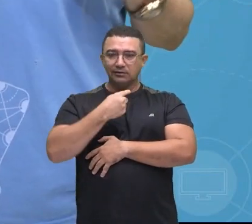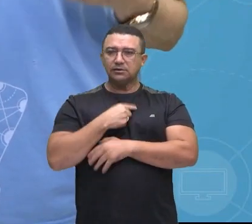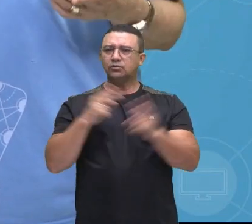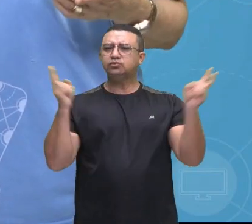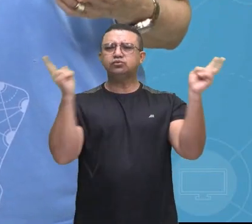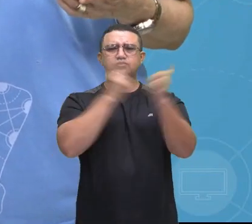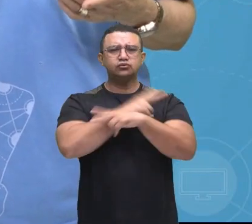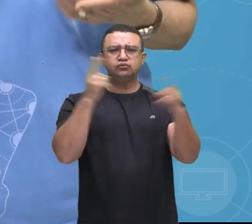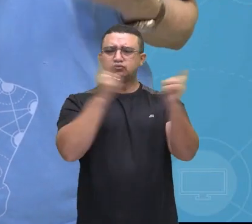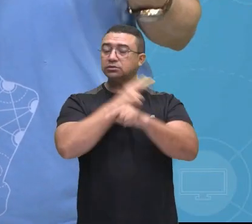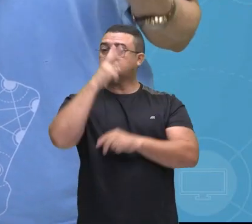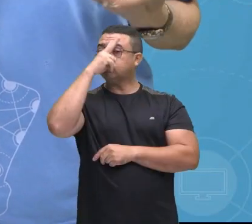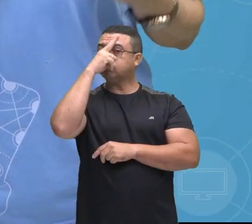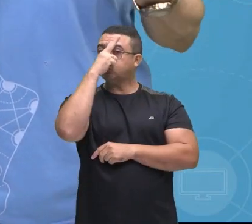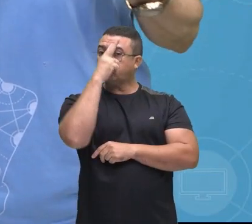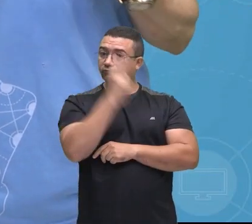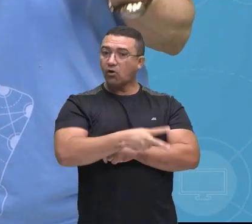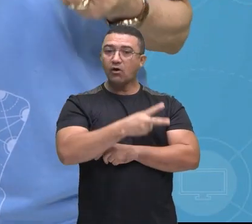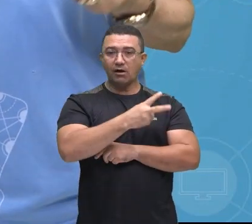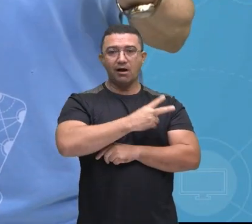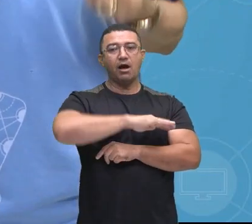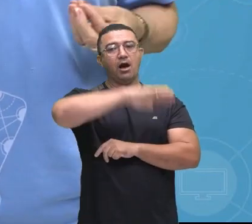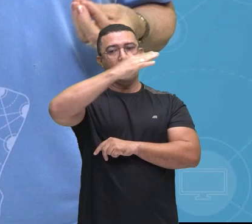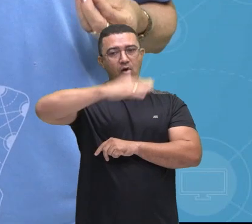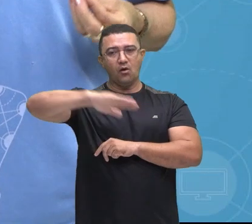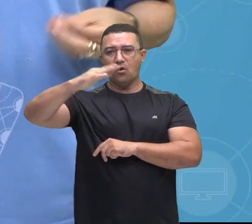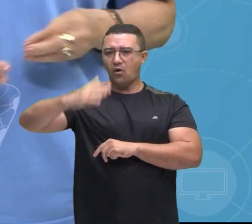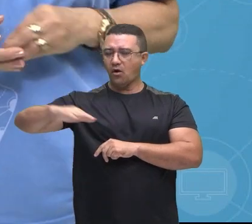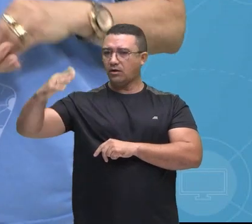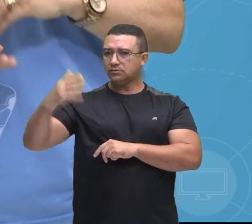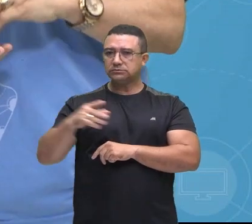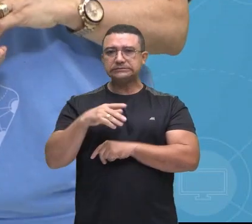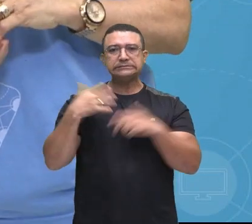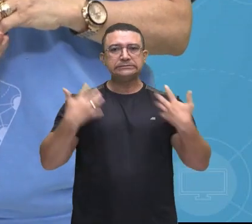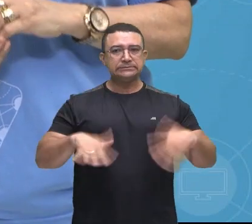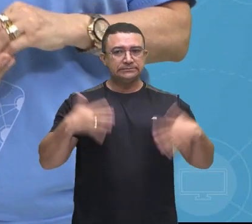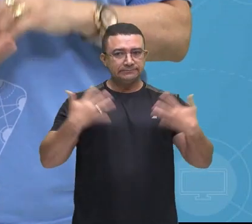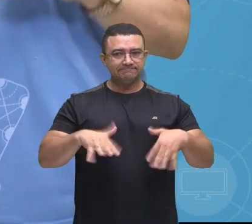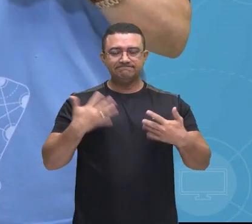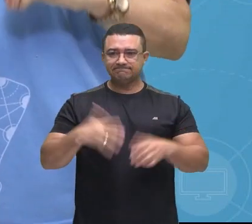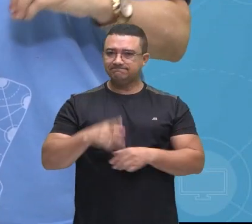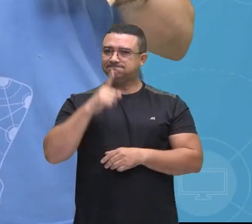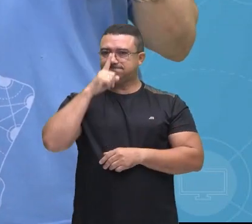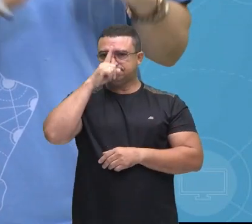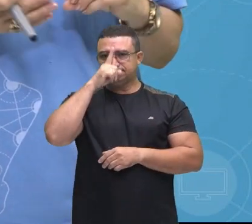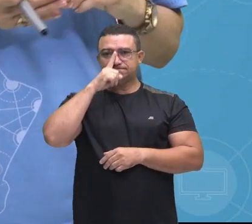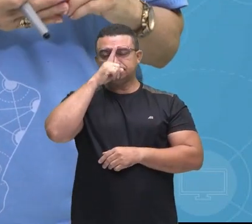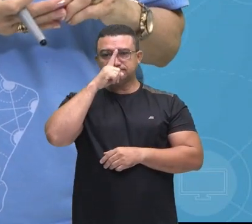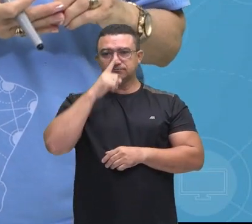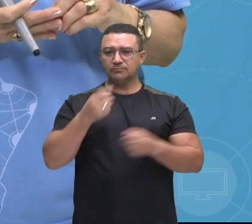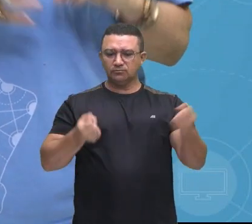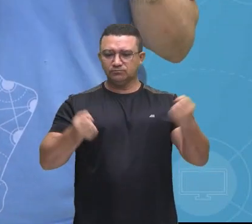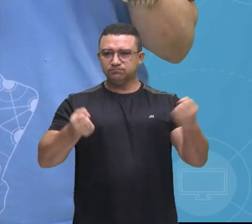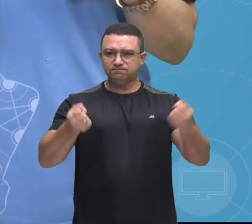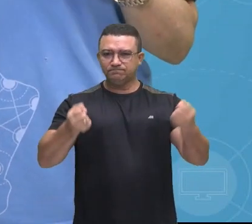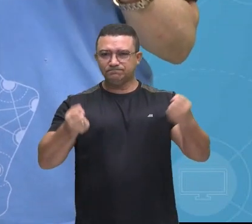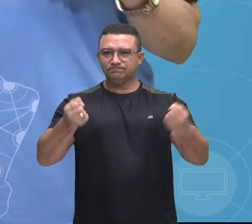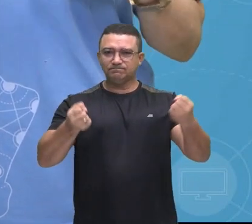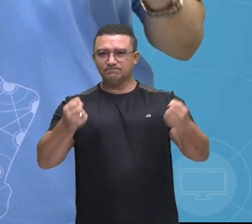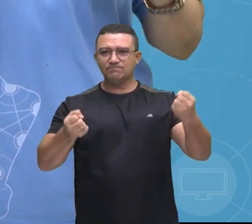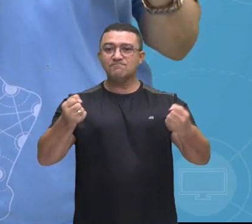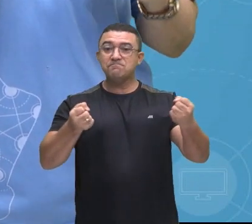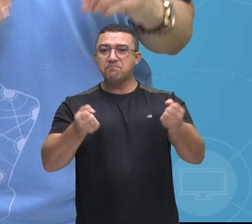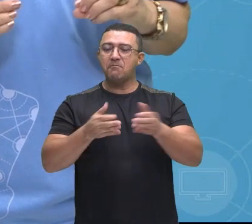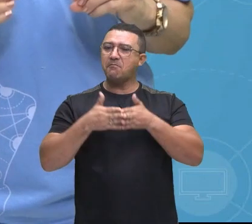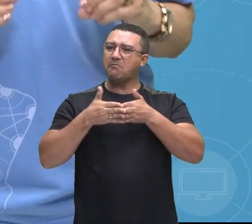estava forte demais e as ondas deram muito trabalho. O leme de vento segura o barco quase